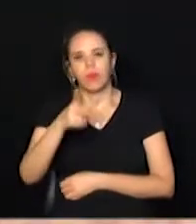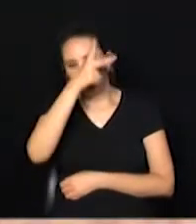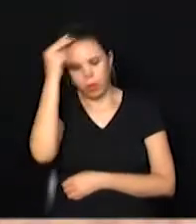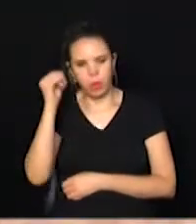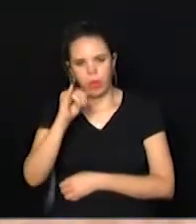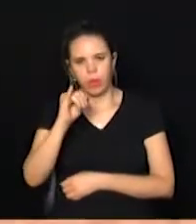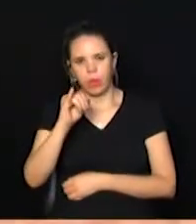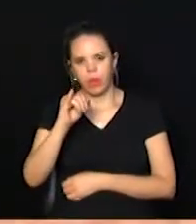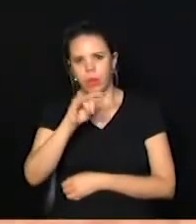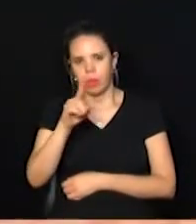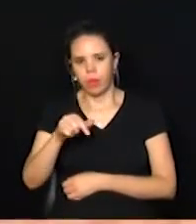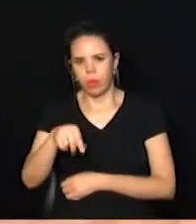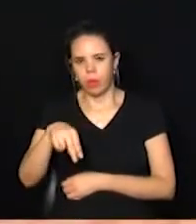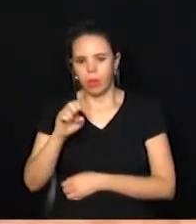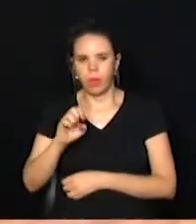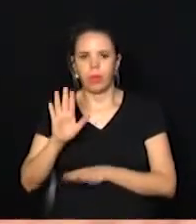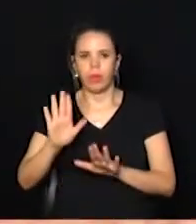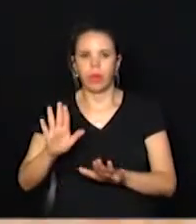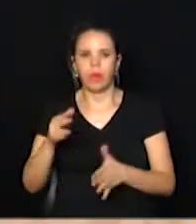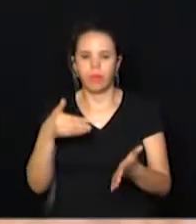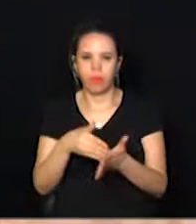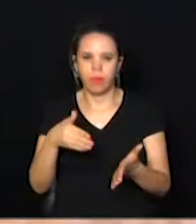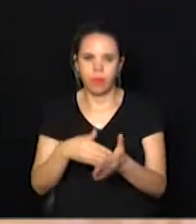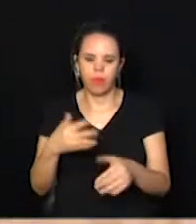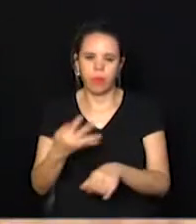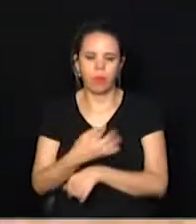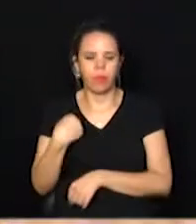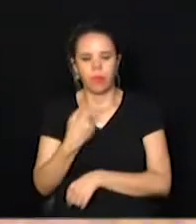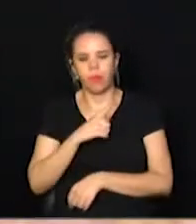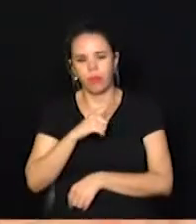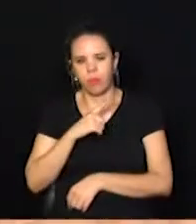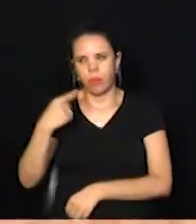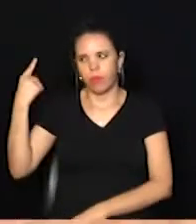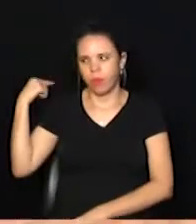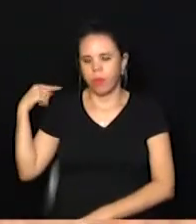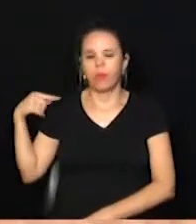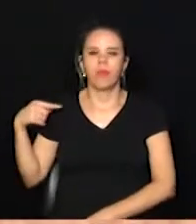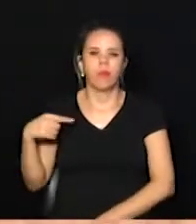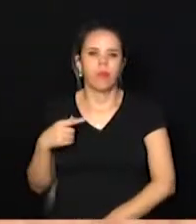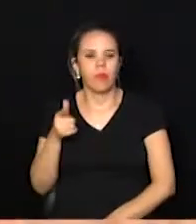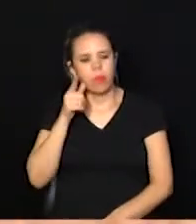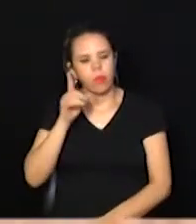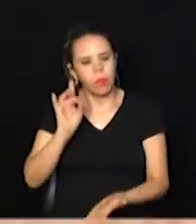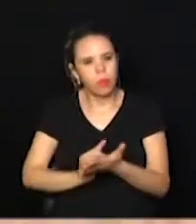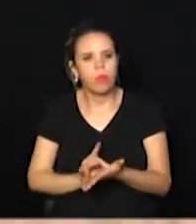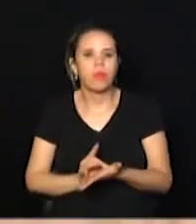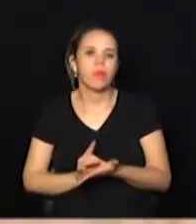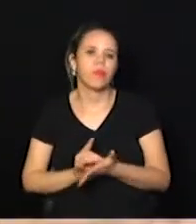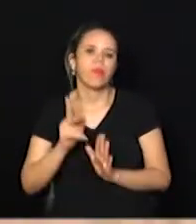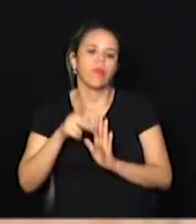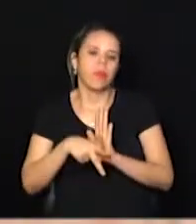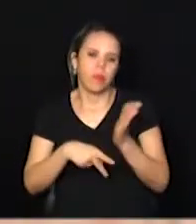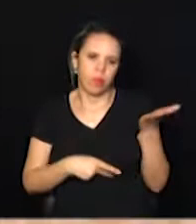Isalene, apesar de todas as dificuldades que nós sabemos que nós tivemos para concretizar um